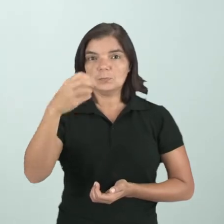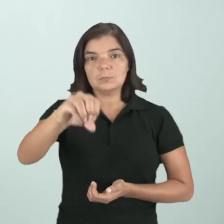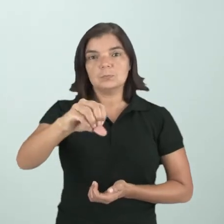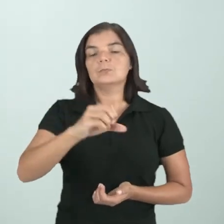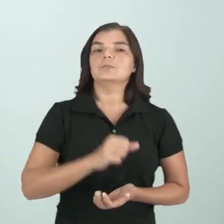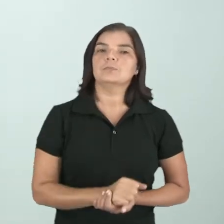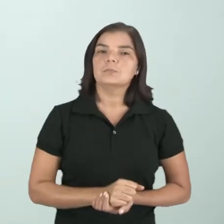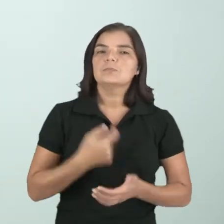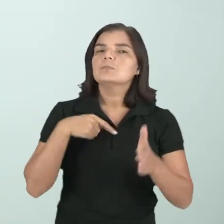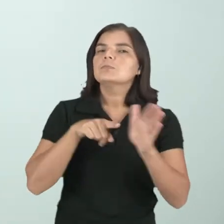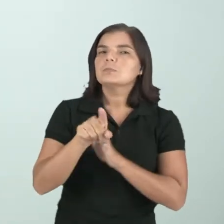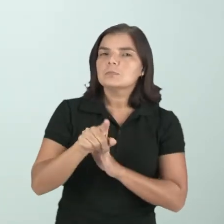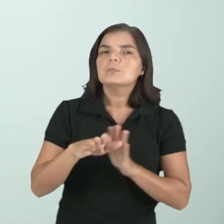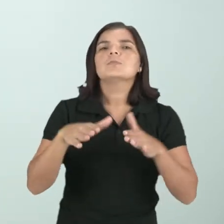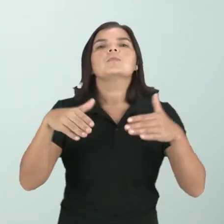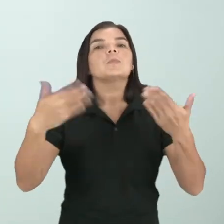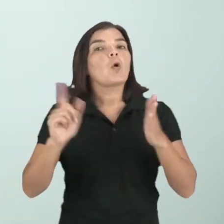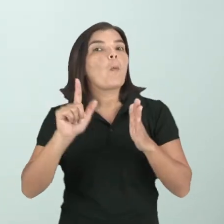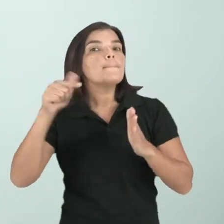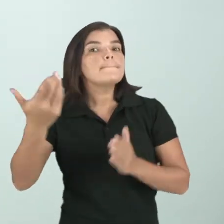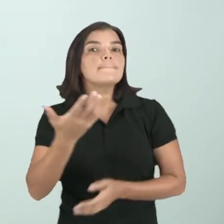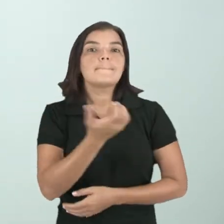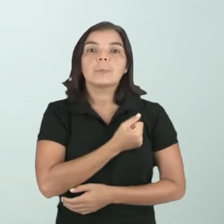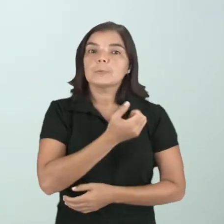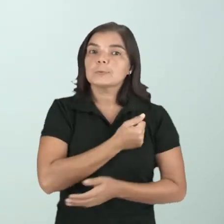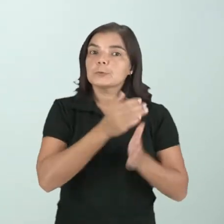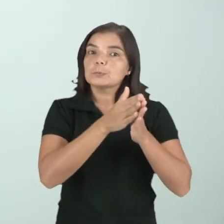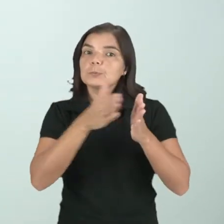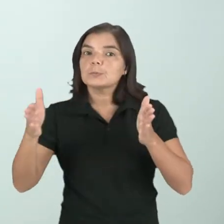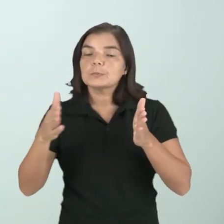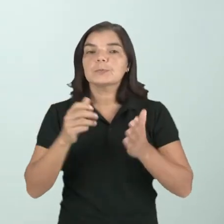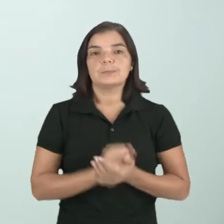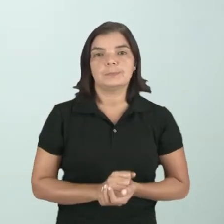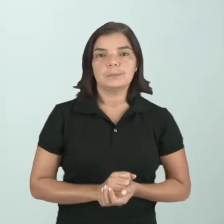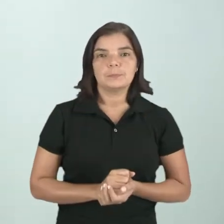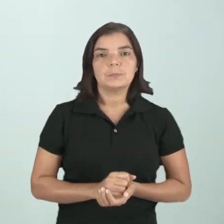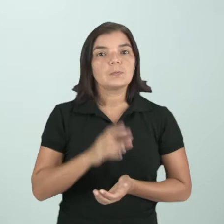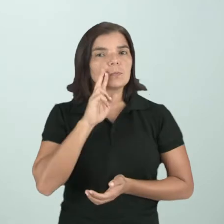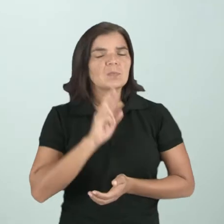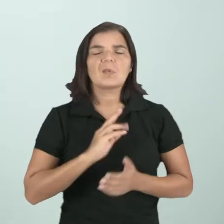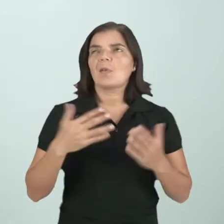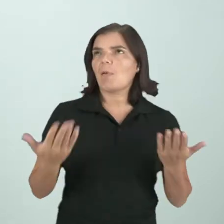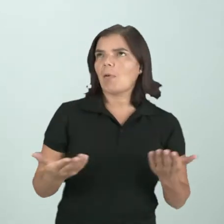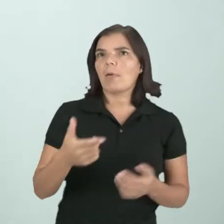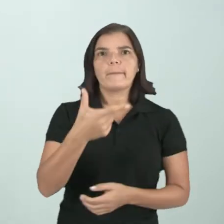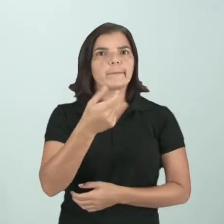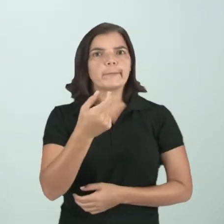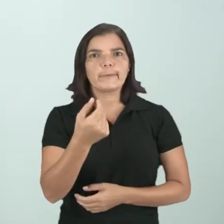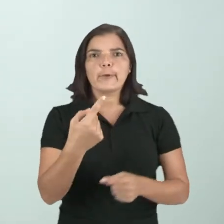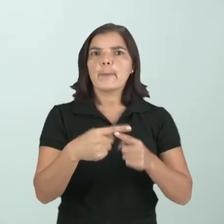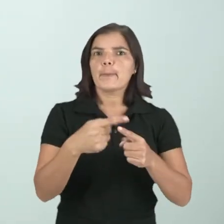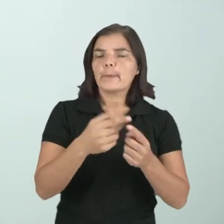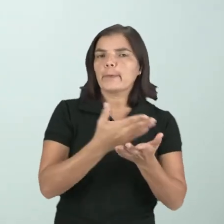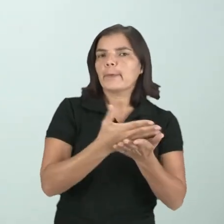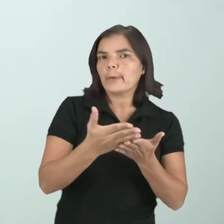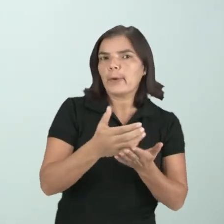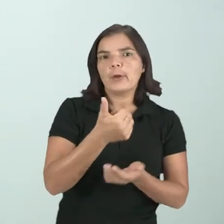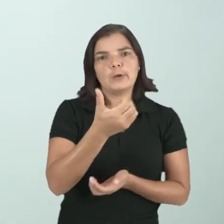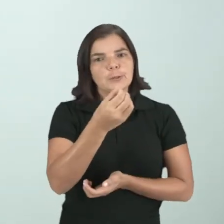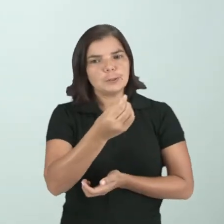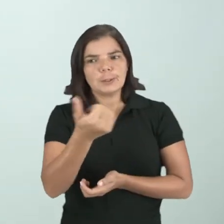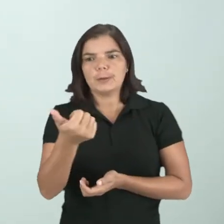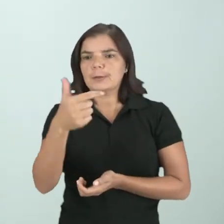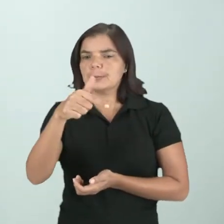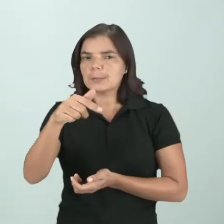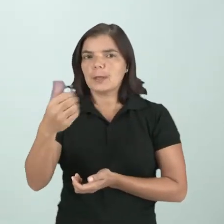19. Aí eu pergunto para você, qual é o próximo número dessa sequência? Você pode me dizer, é o número 20, porque o senhor começou a falar 16,